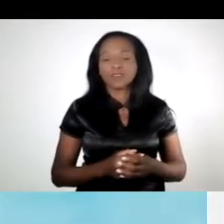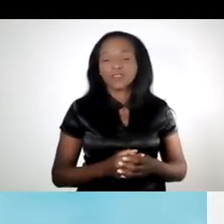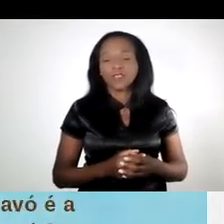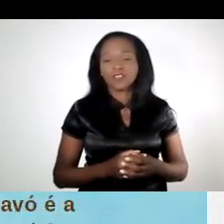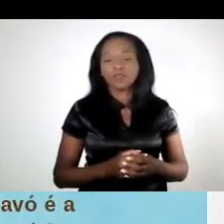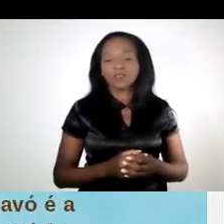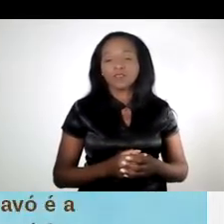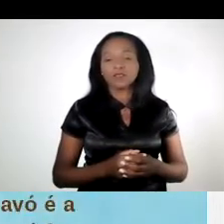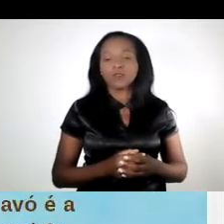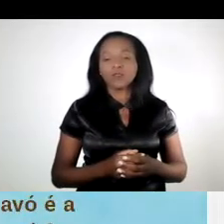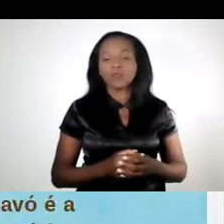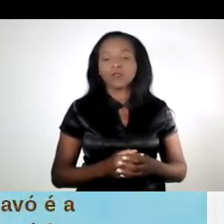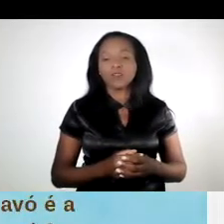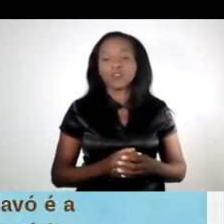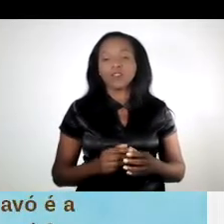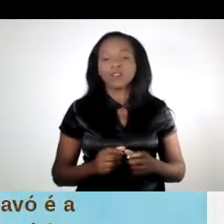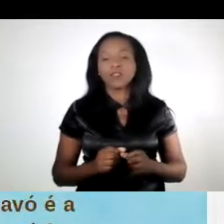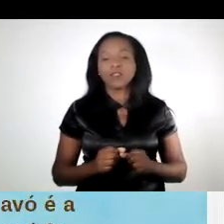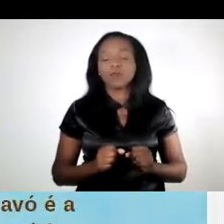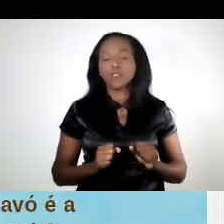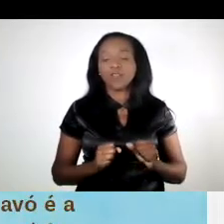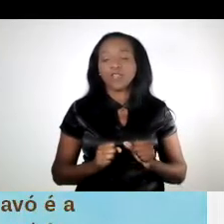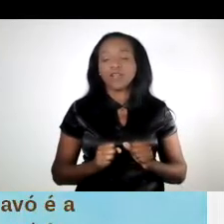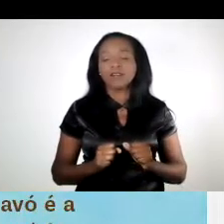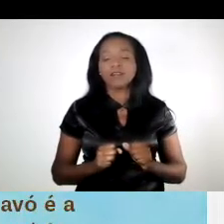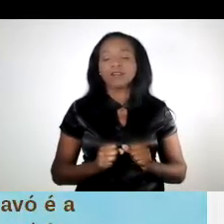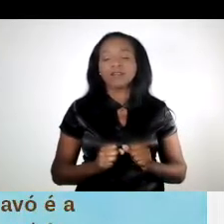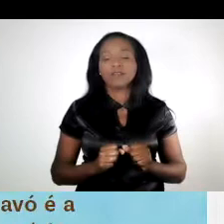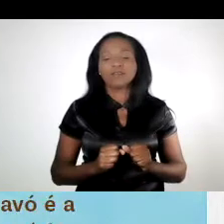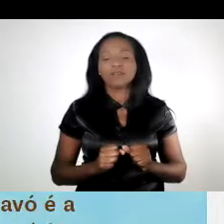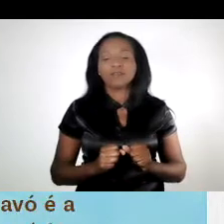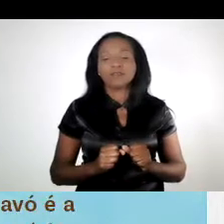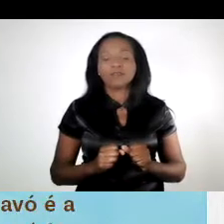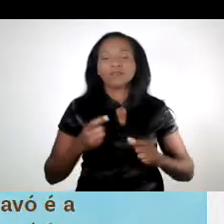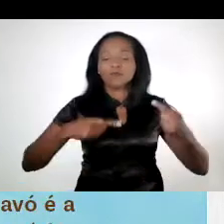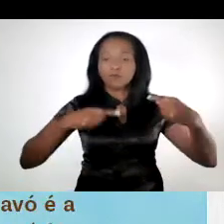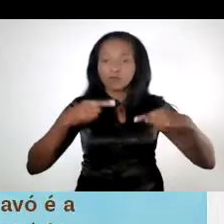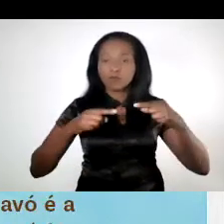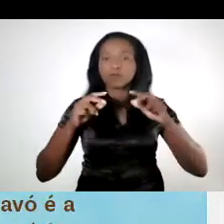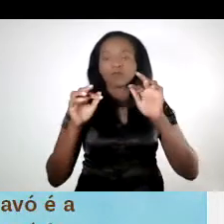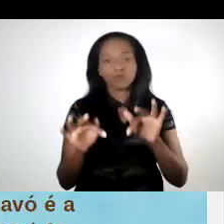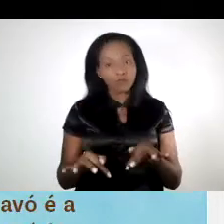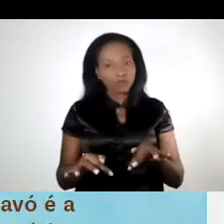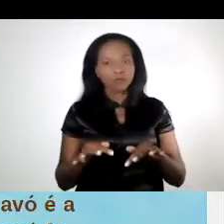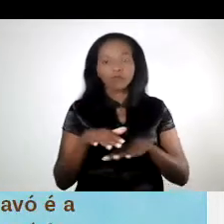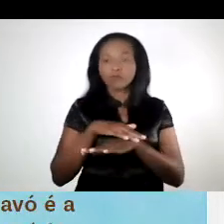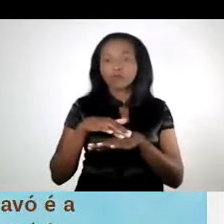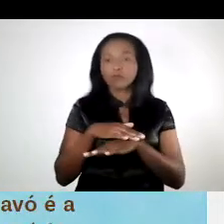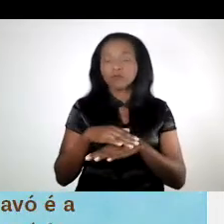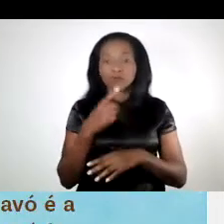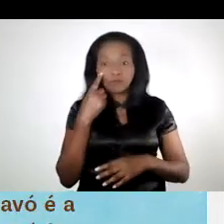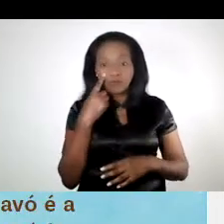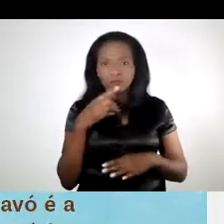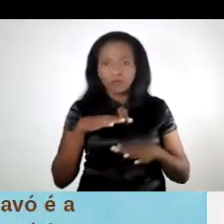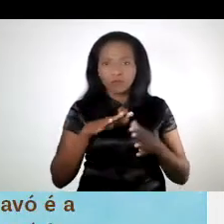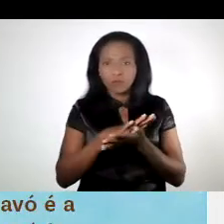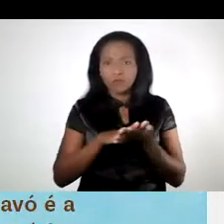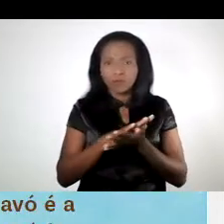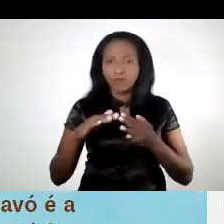para a gente conseguir um tempo lá no final, fazer um debate, conversar sobre... Deixa eu ver, não tem nada em cima, né,